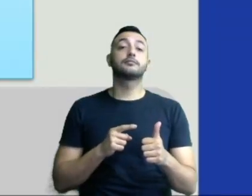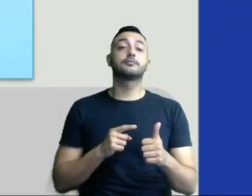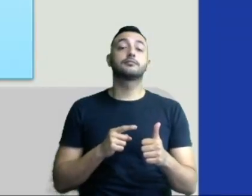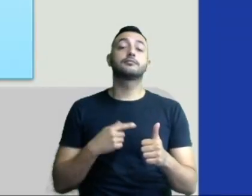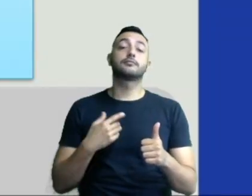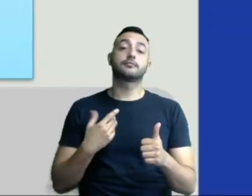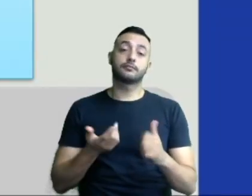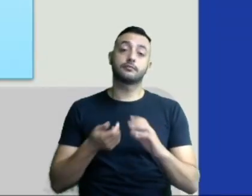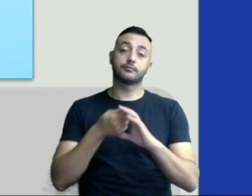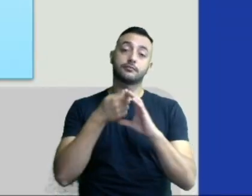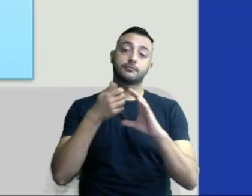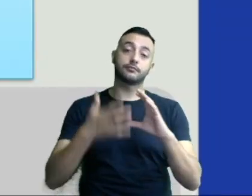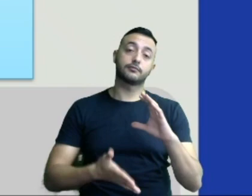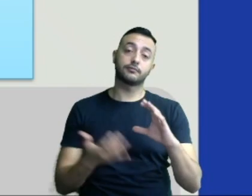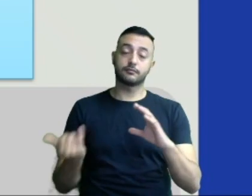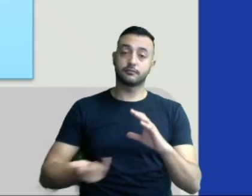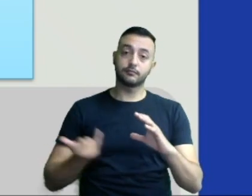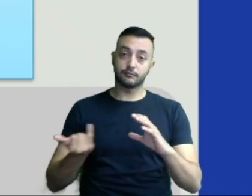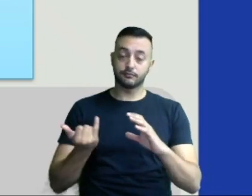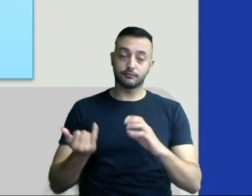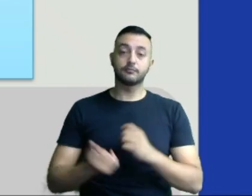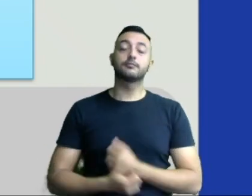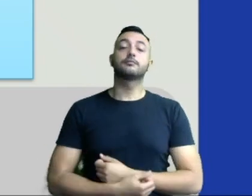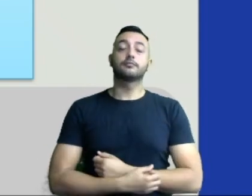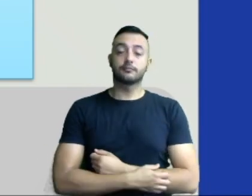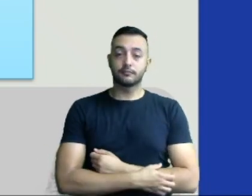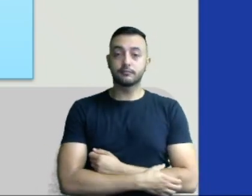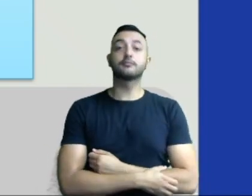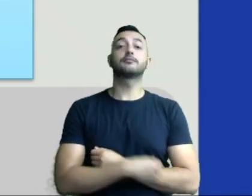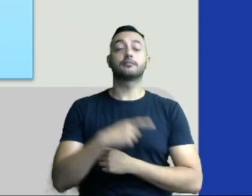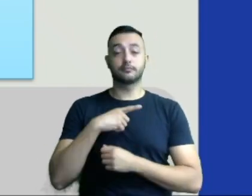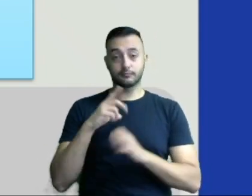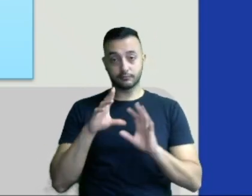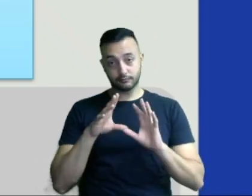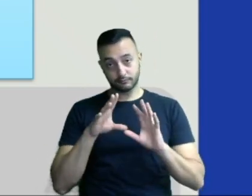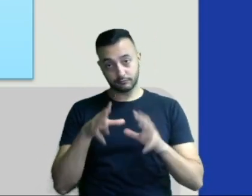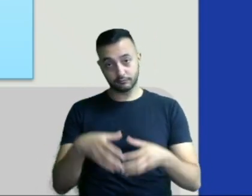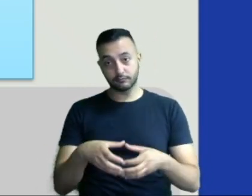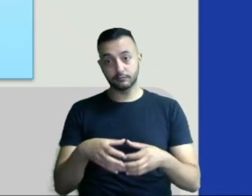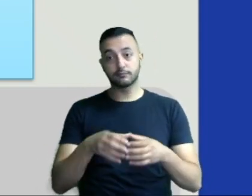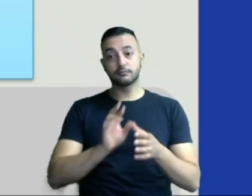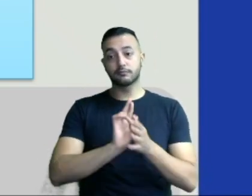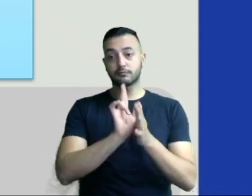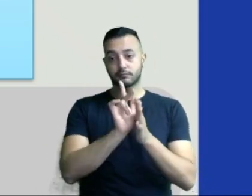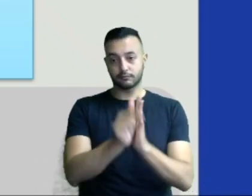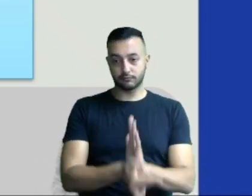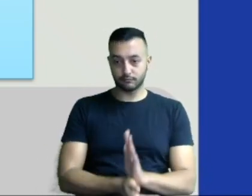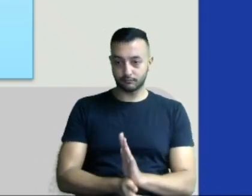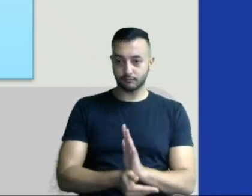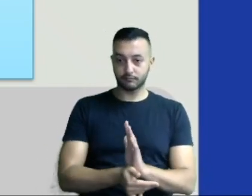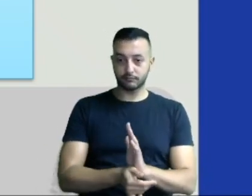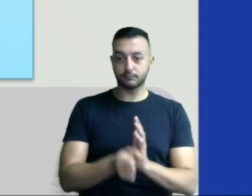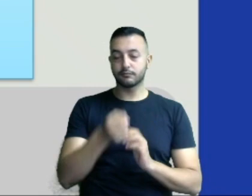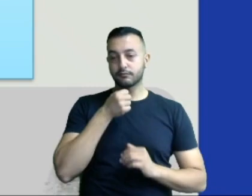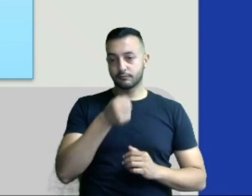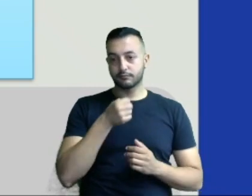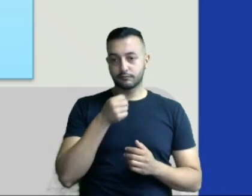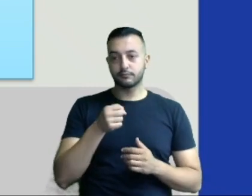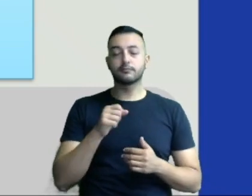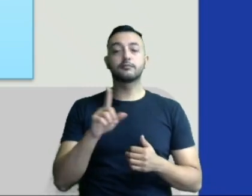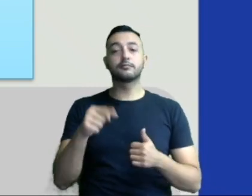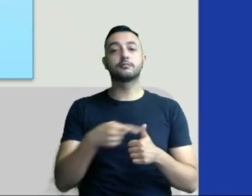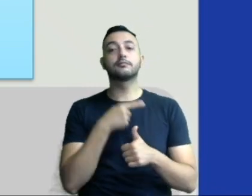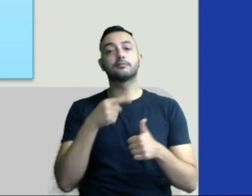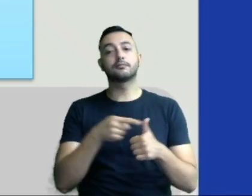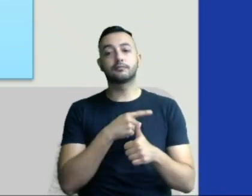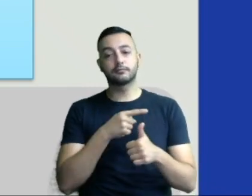são características importantes, né, que fazem parte do gênero reportagem. Então, a